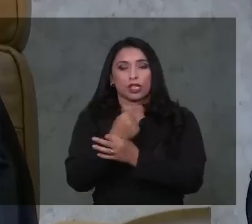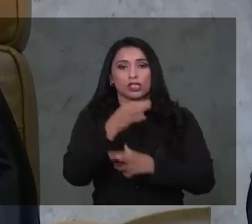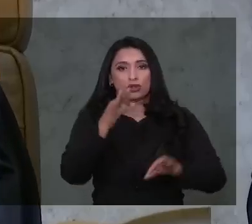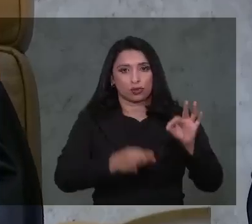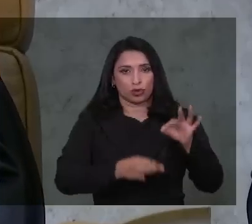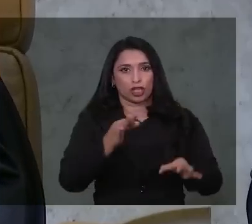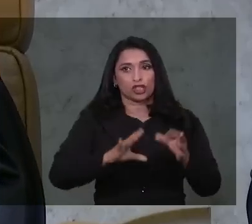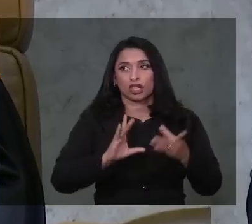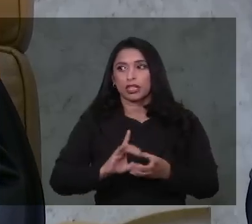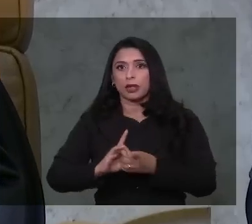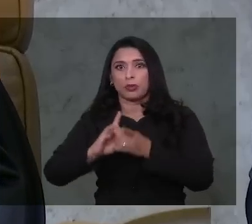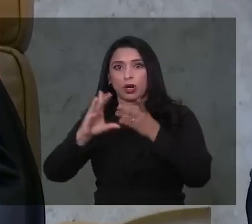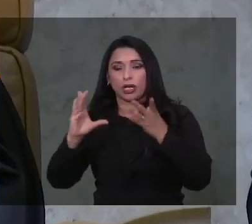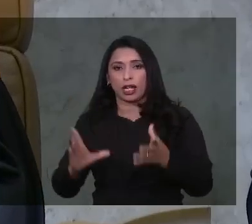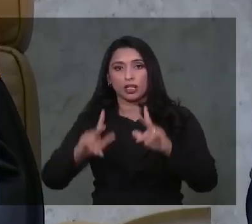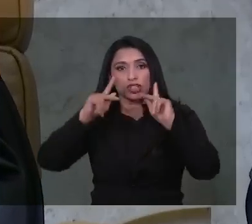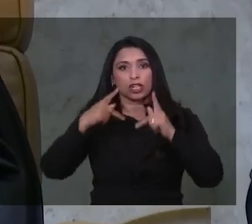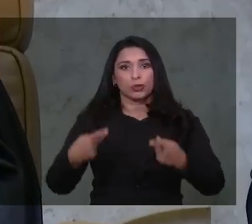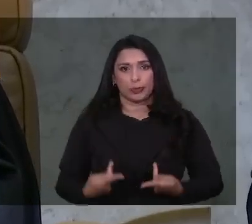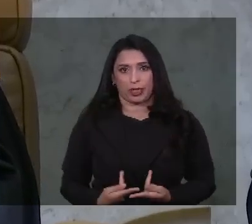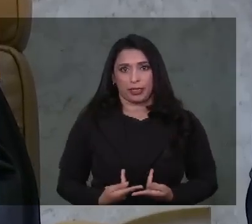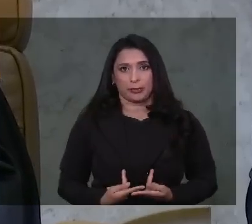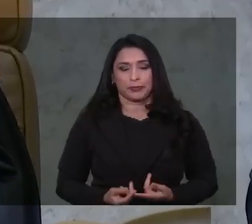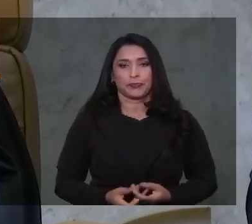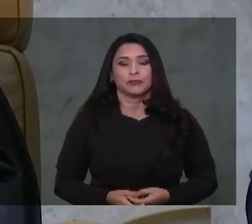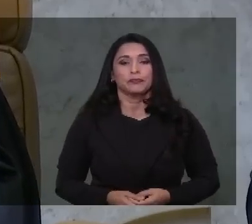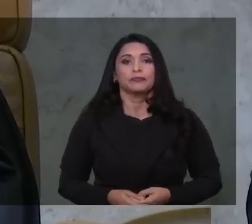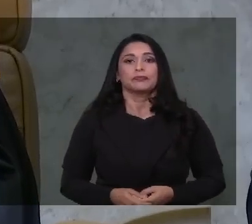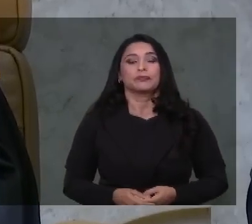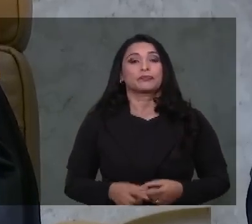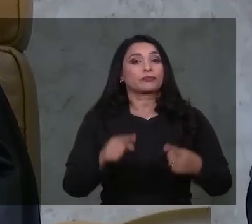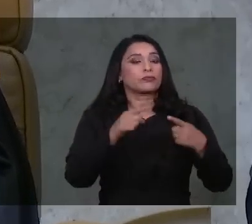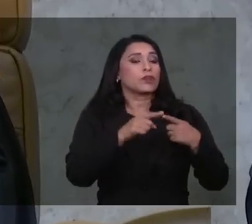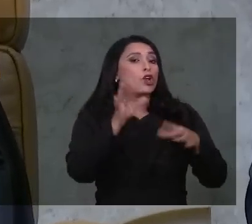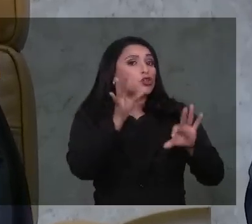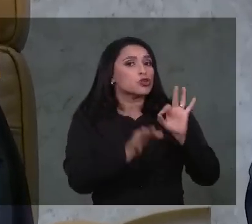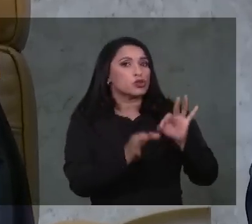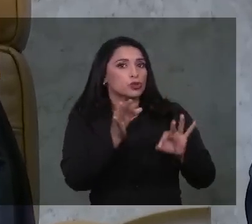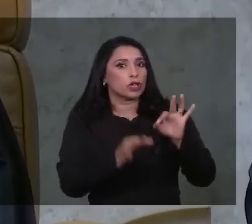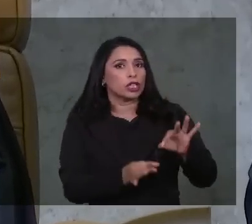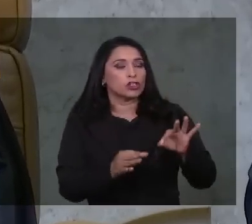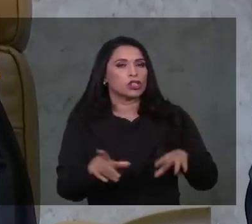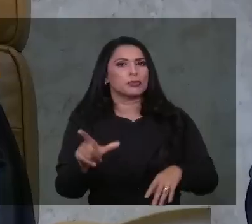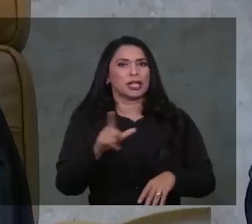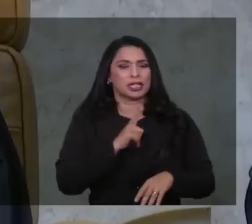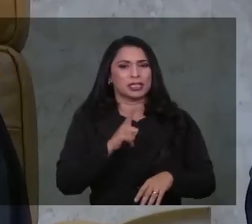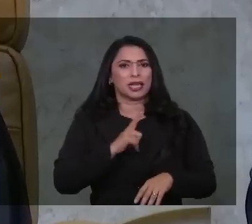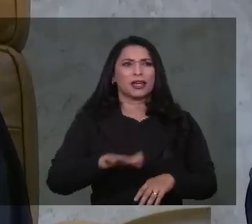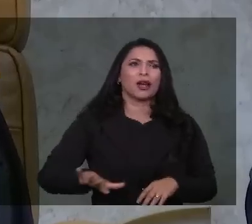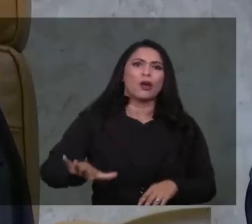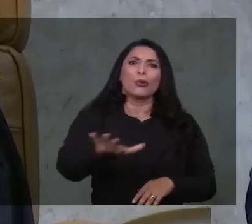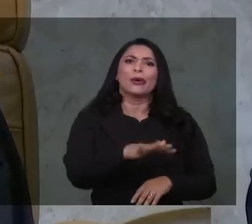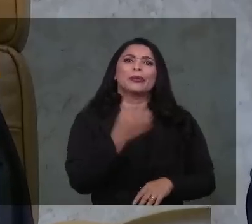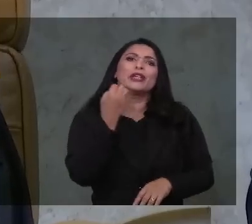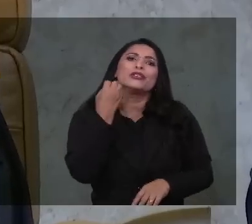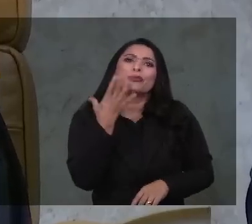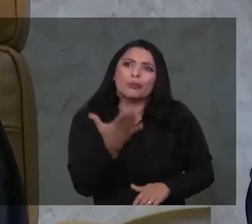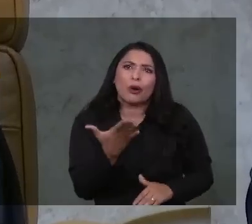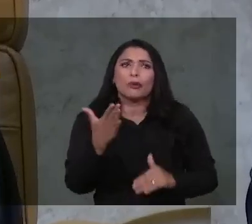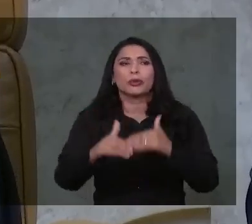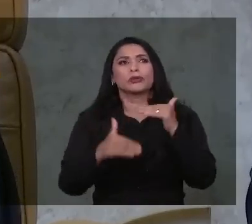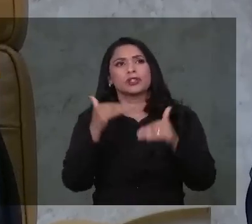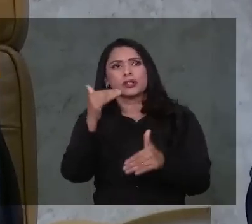democrática e segurança humana. Segurança jurídica para que haja um bom ambiente para o desenvolvimento